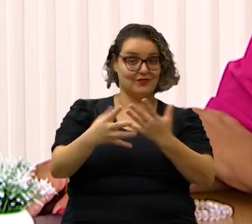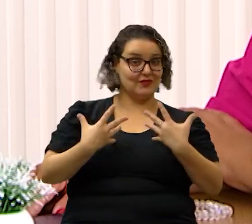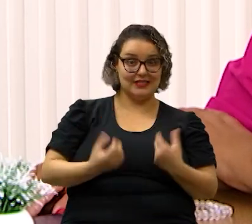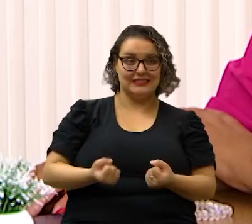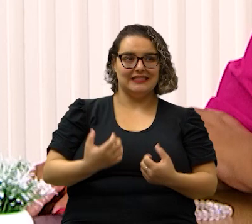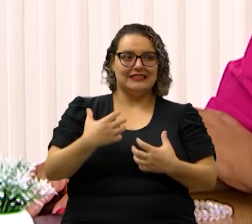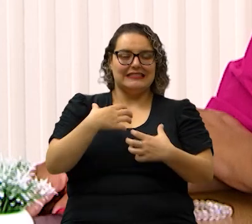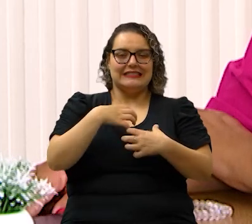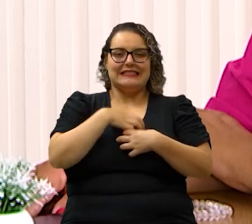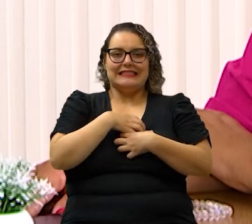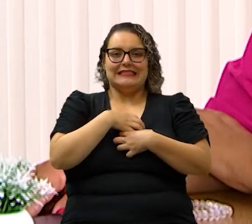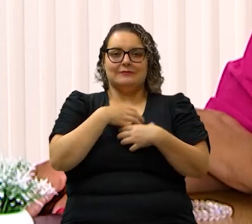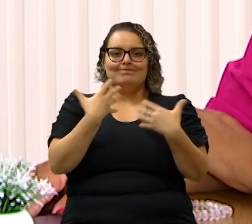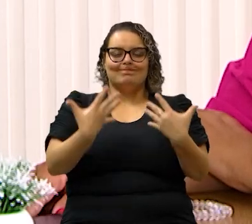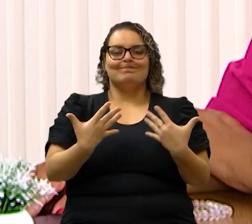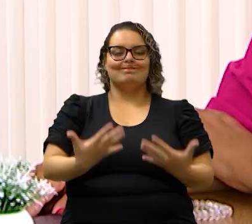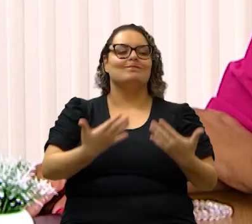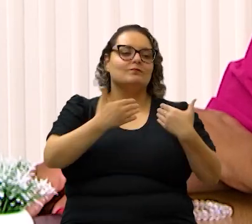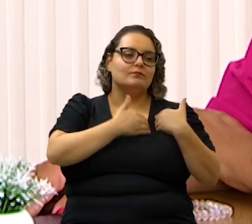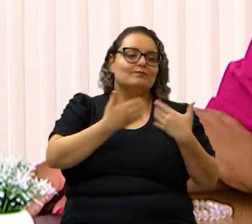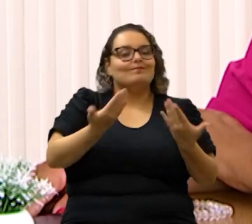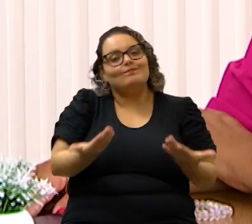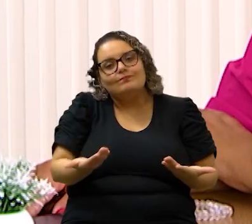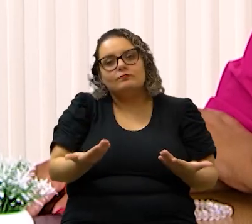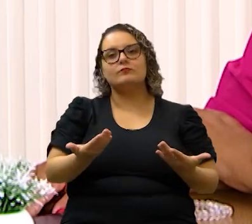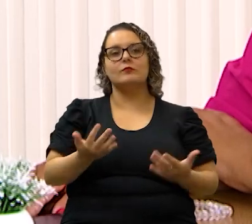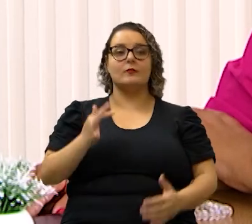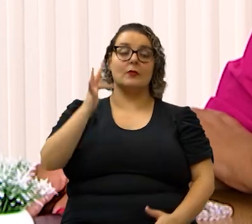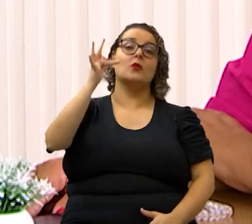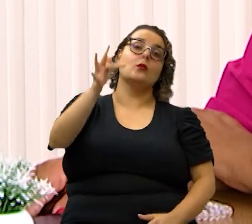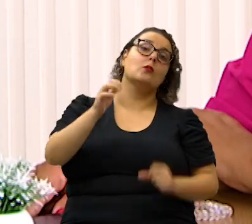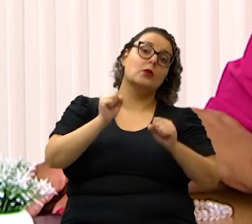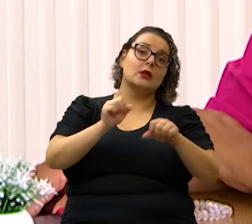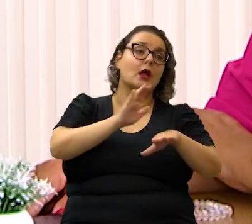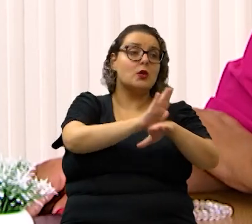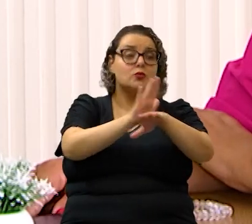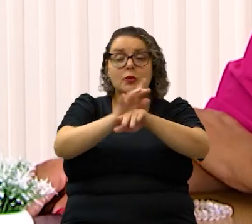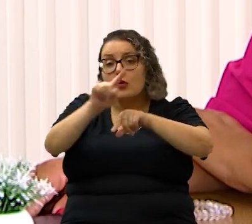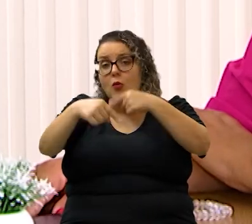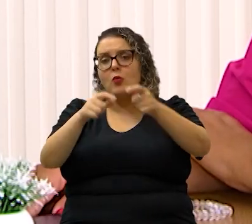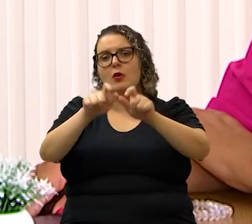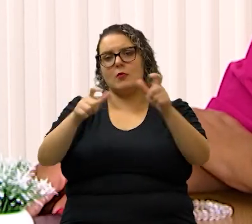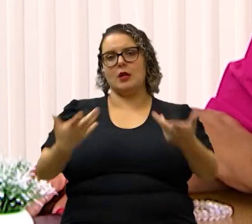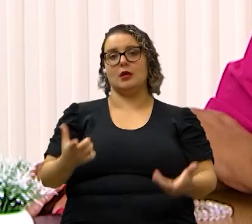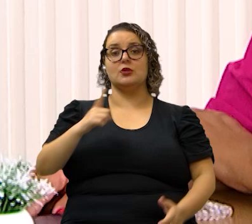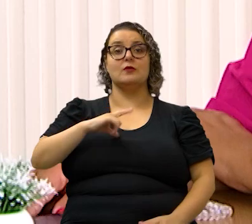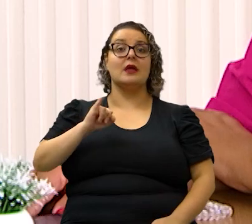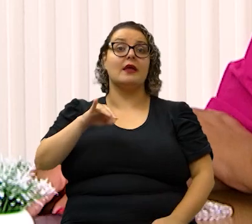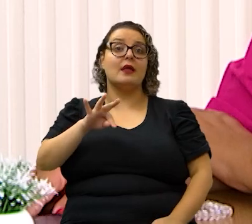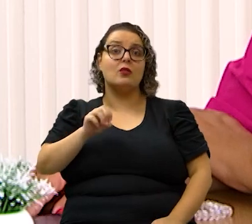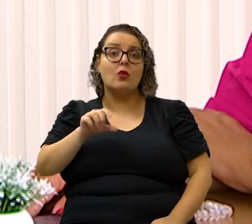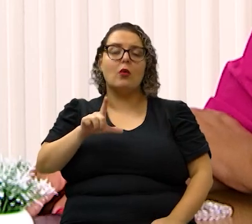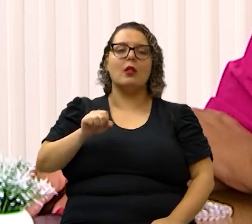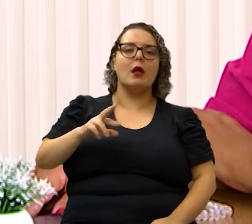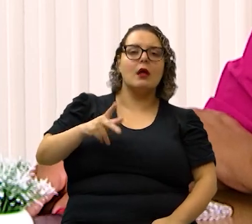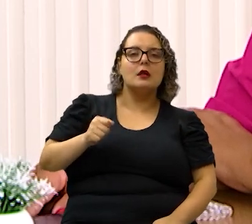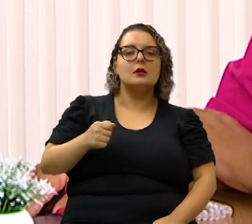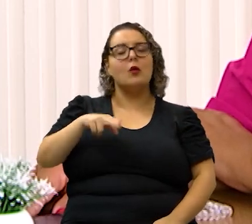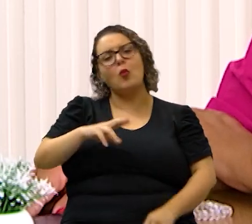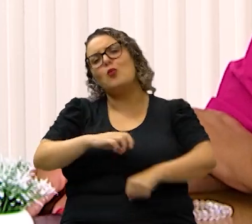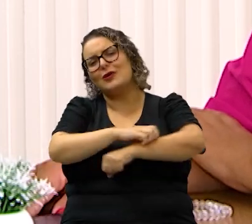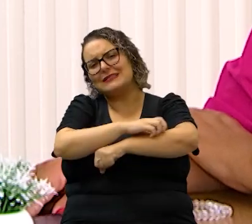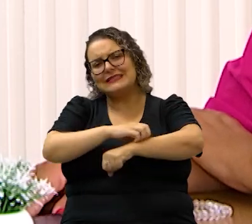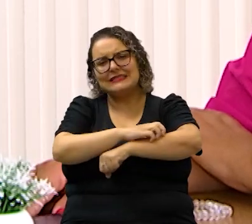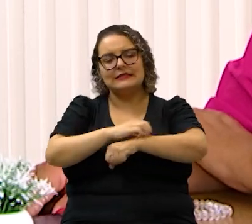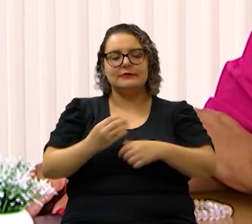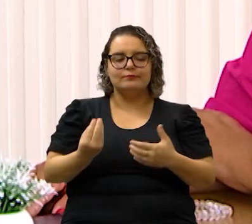eu me senti responsável, talvez, de futuramente poder ajudar outras pessoas que tivessem intolerâncias e alergias. Ficou